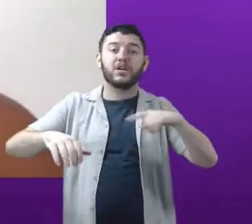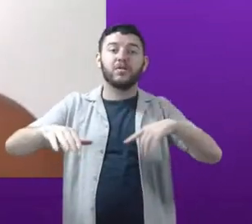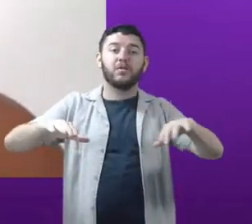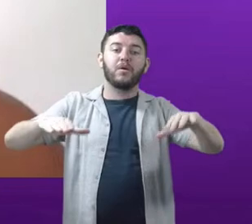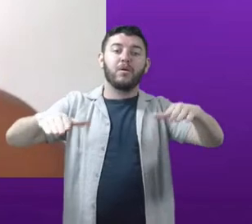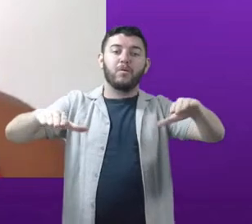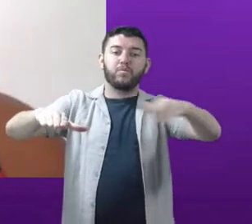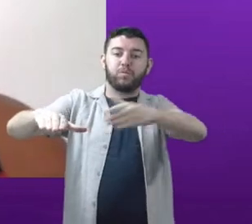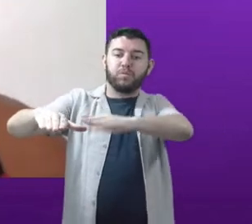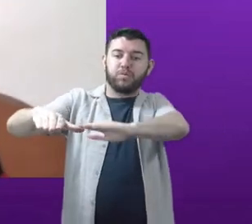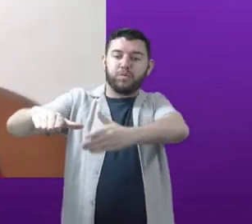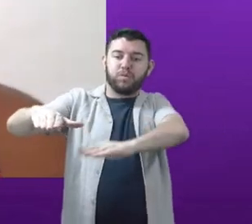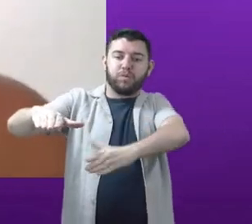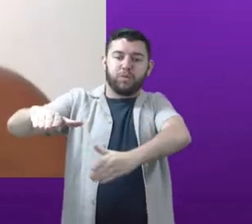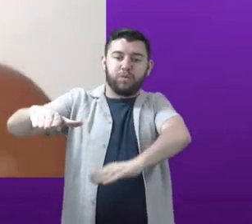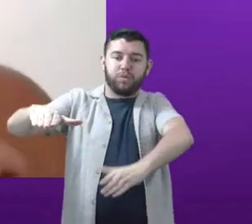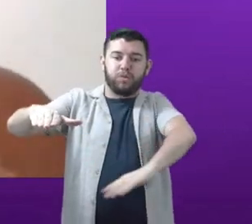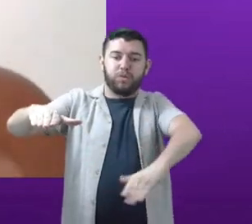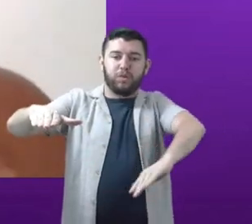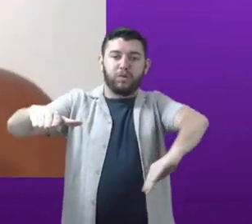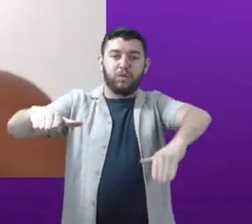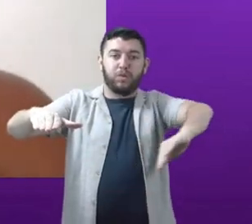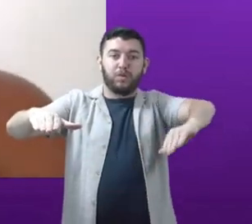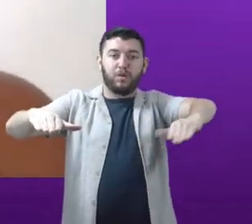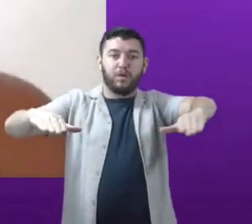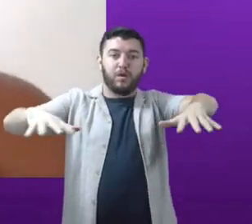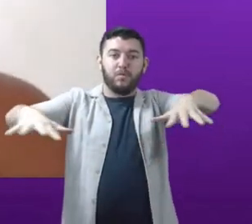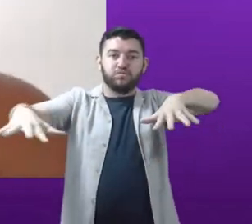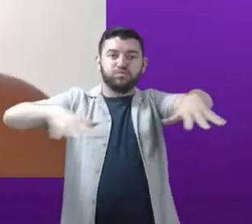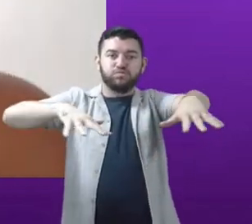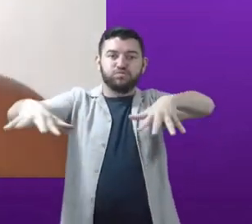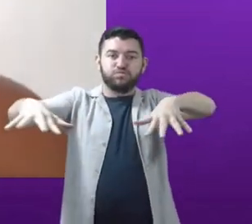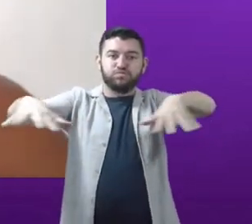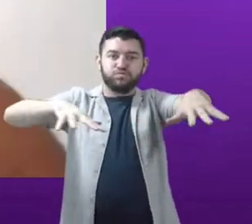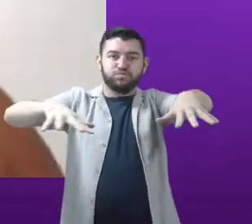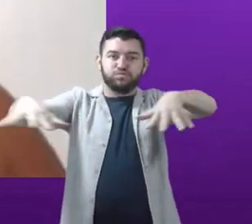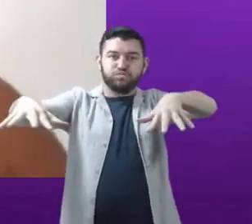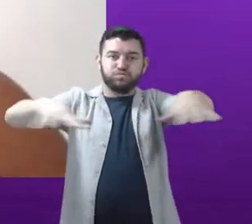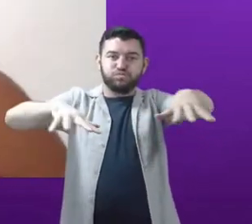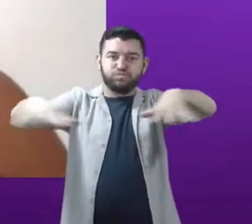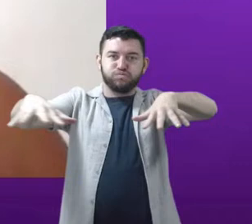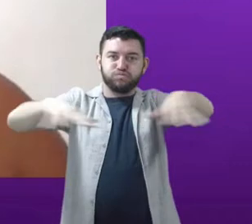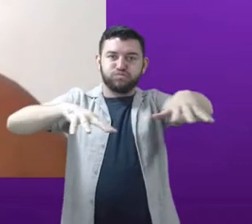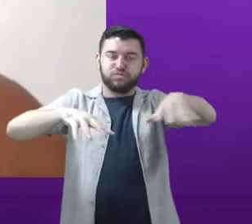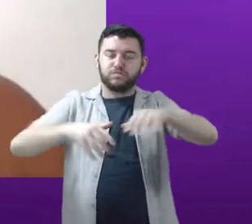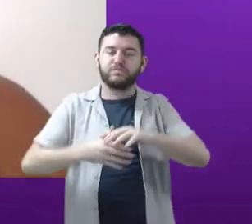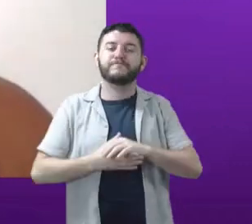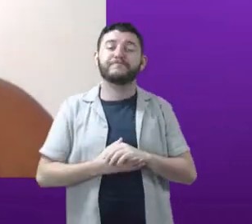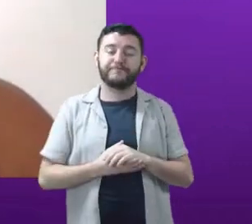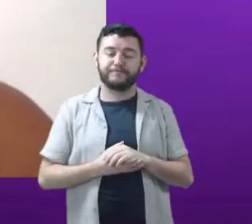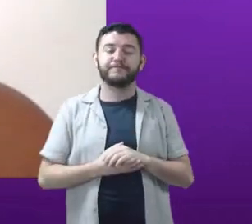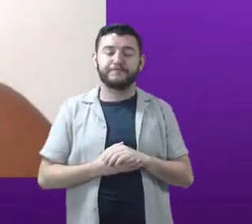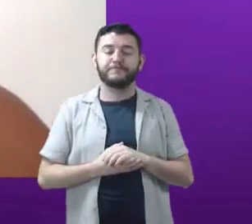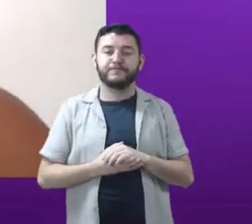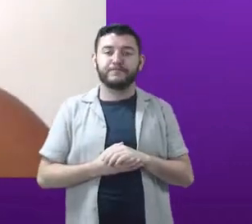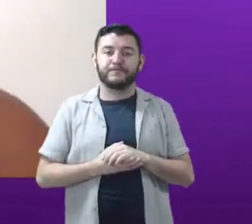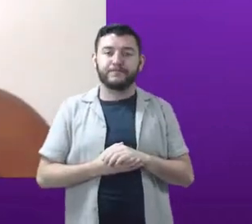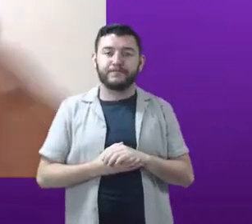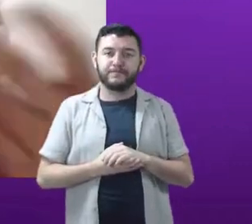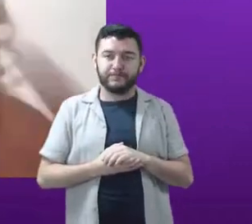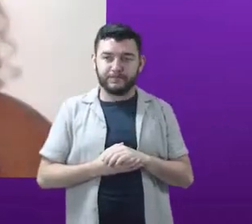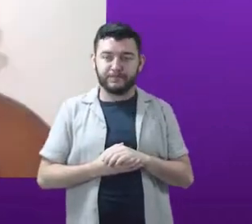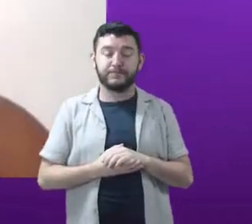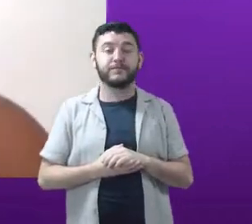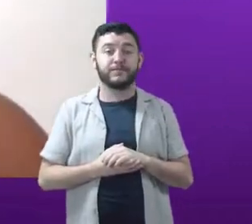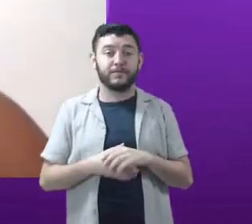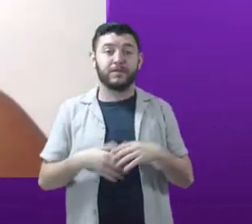estava correndo alguns temores e essas fissuras e rachaduras. Bem, a partir daí, né, começou um